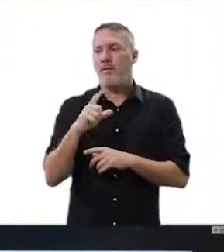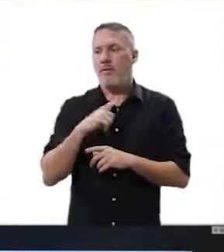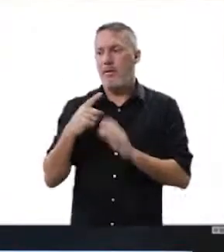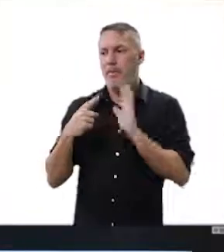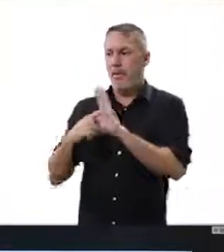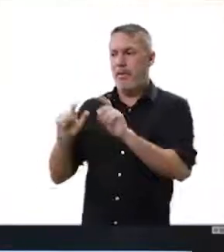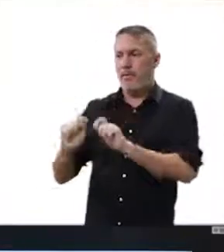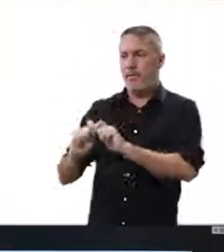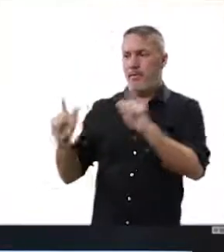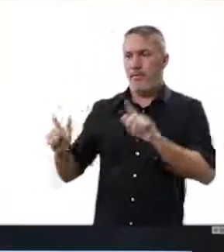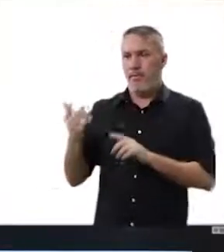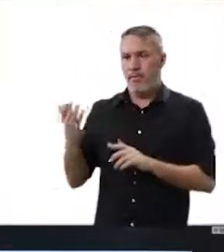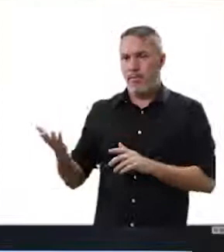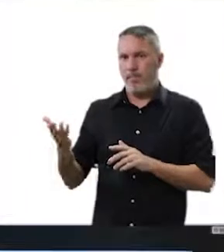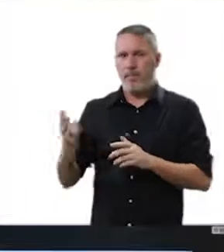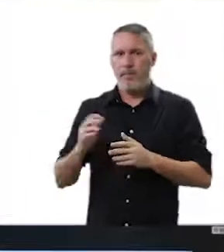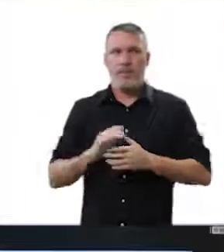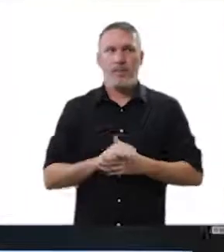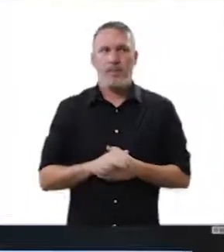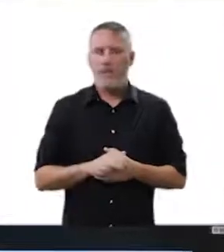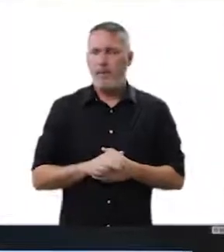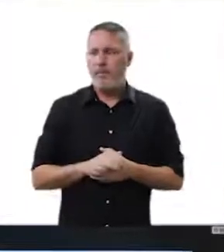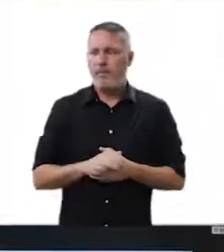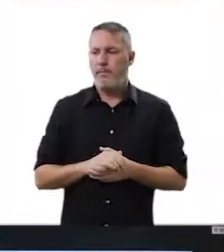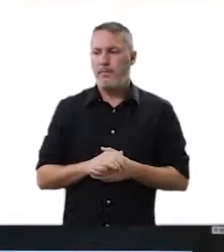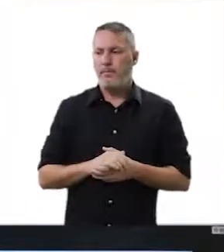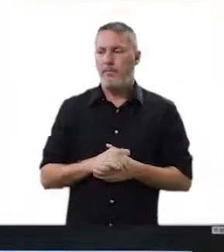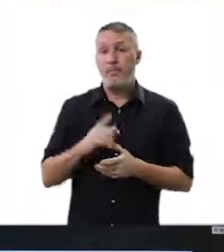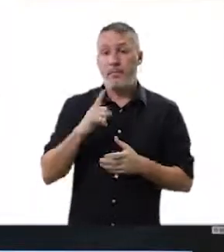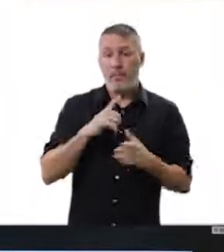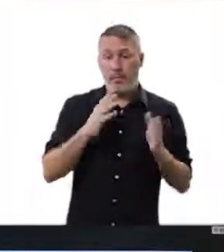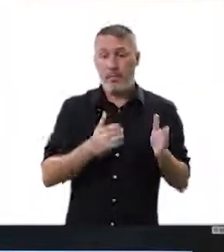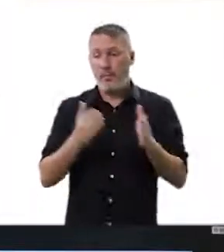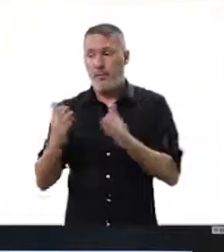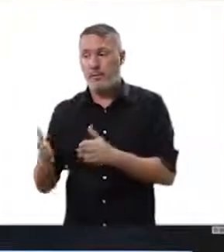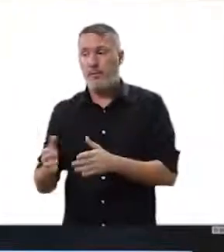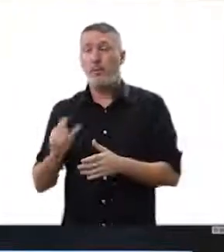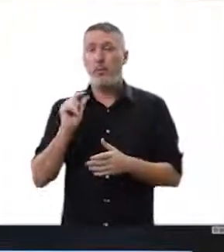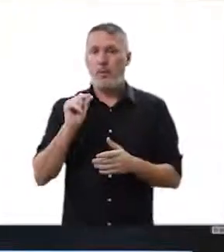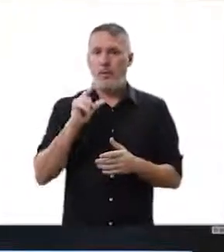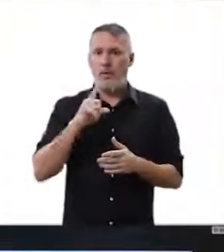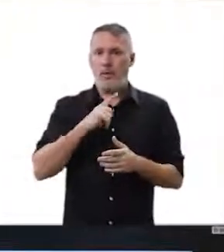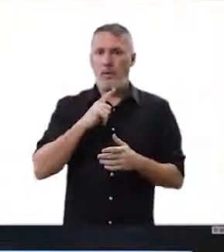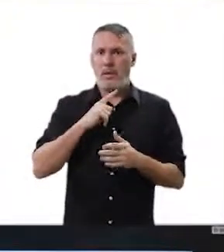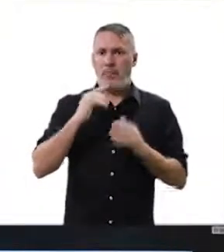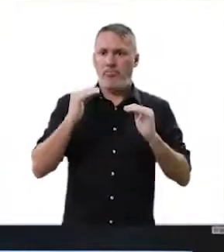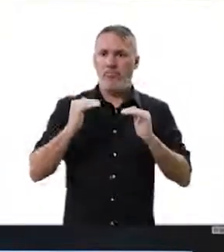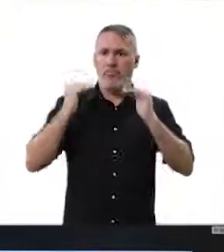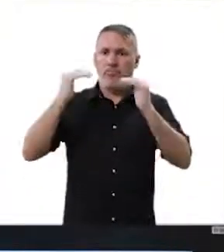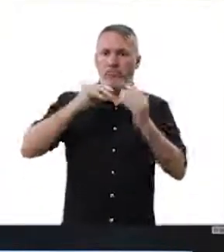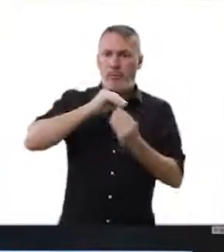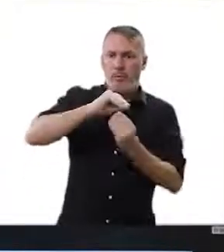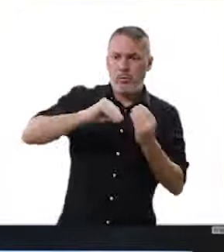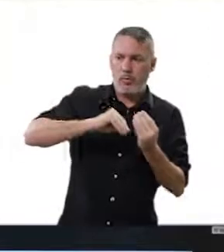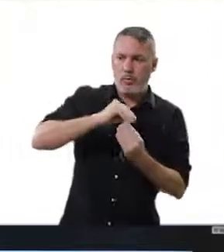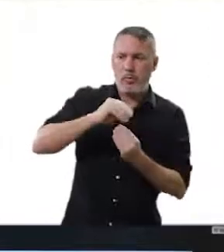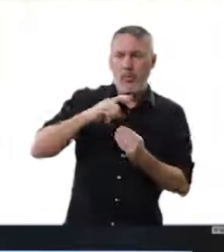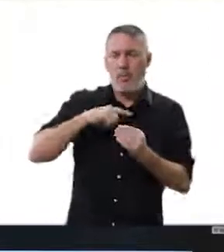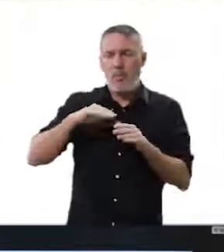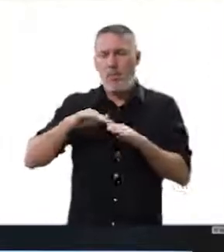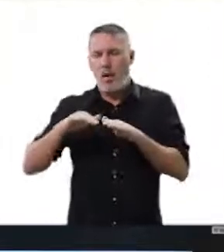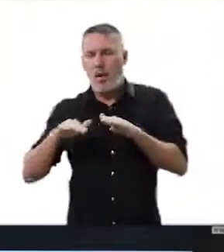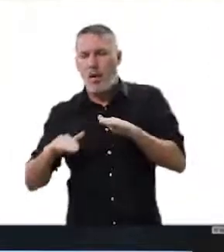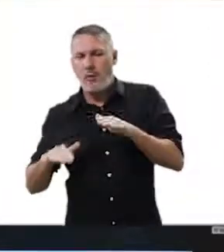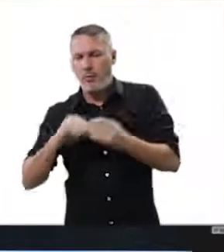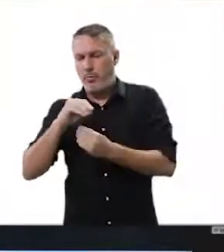concentração. Como, por exemplo, o nosso intestino, onde ele vai ter um monte de vilosidades, para aumentar essa superfície